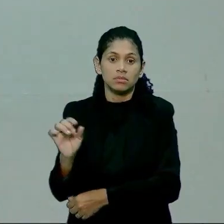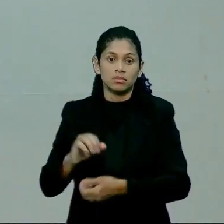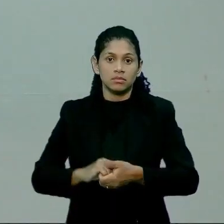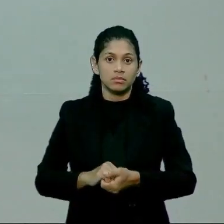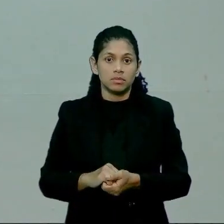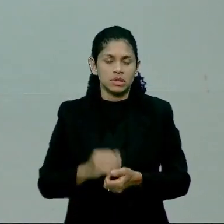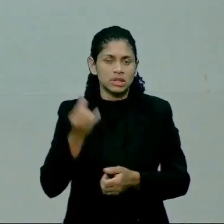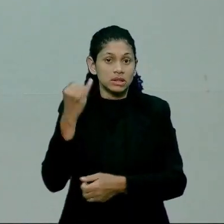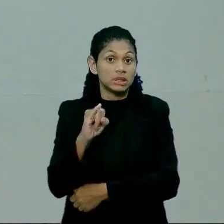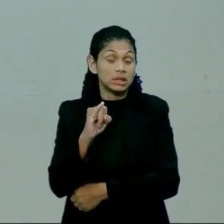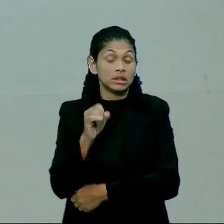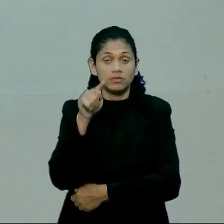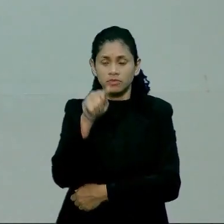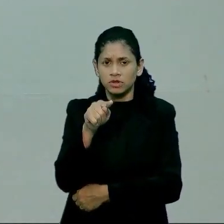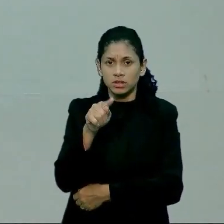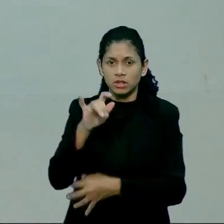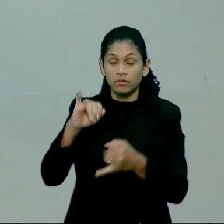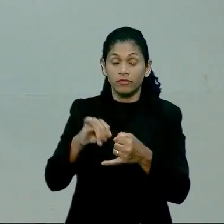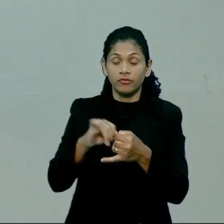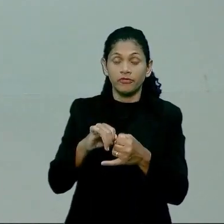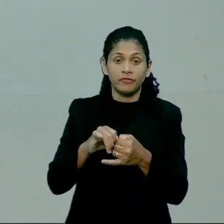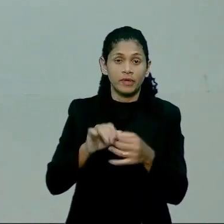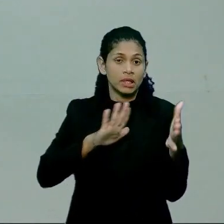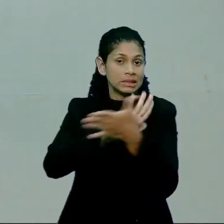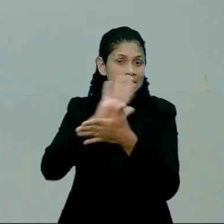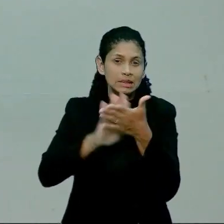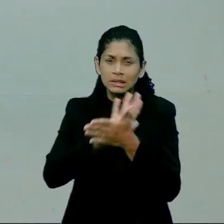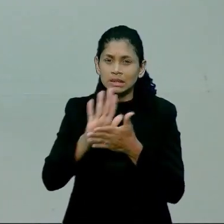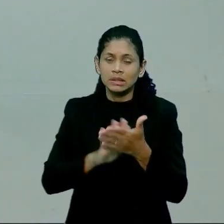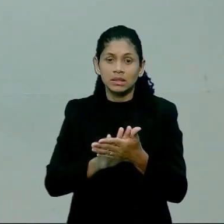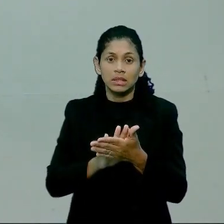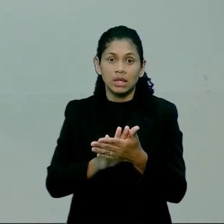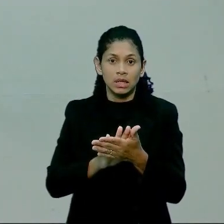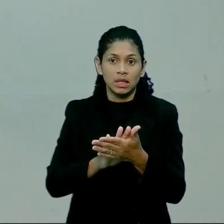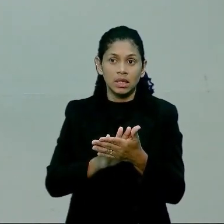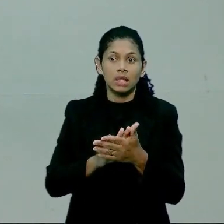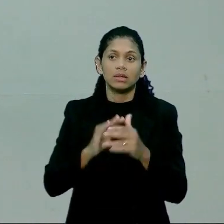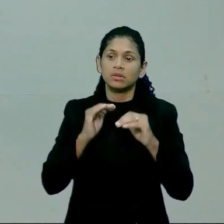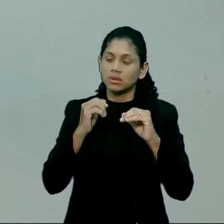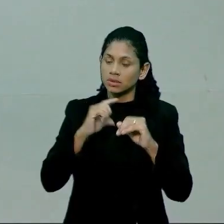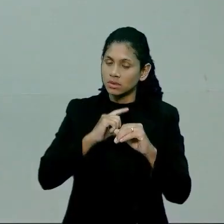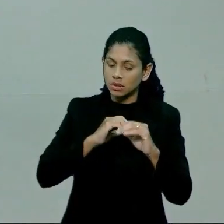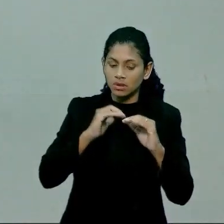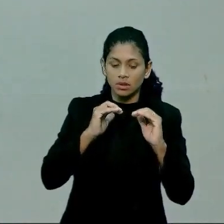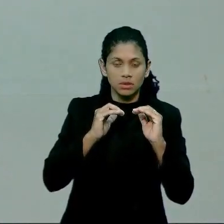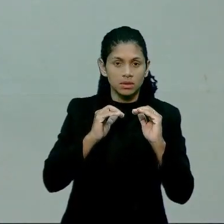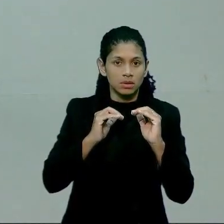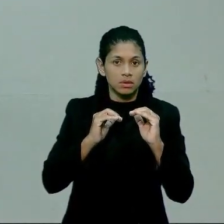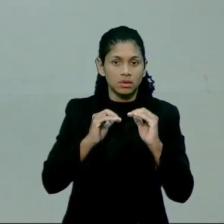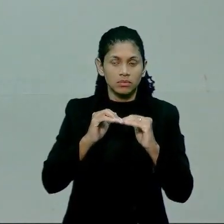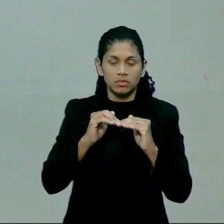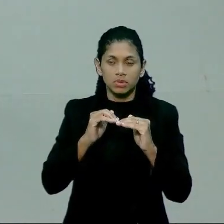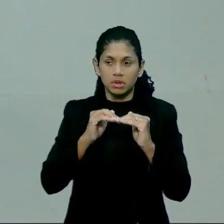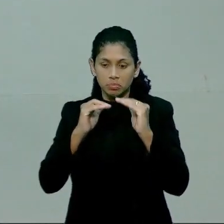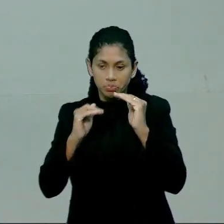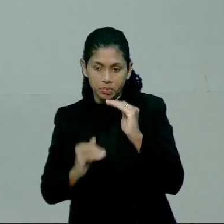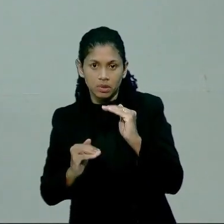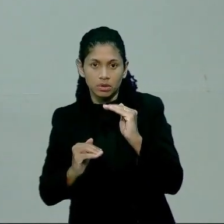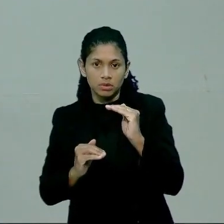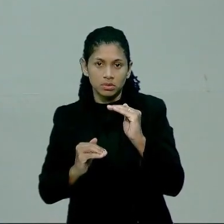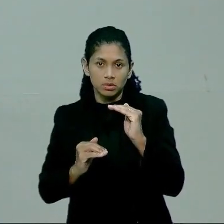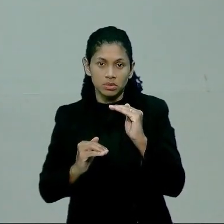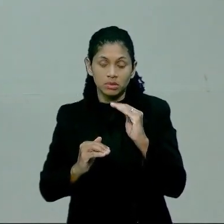você não faz nada, você foge do equilíbrio ficando sedentário. Se você faz muito, você foge do equilíbrio ficando muito acima, tendo uma